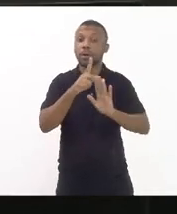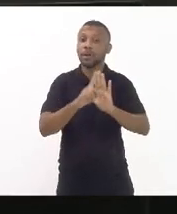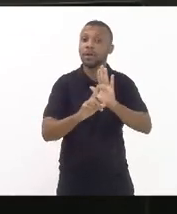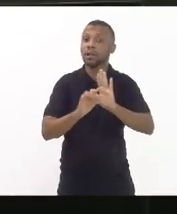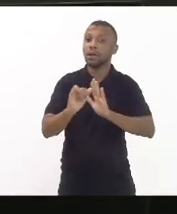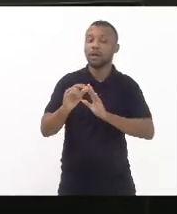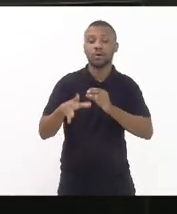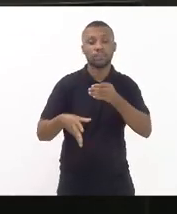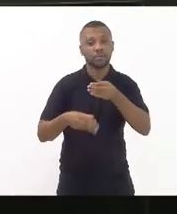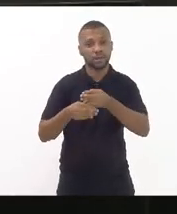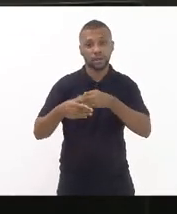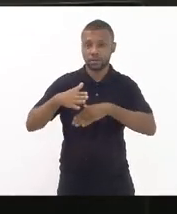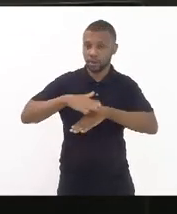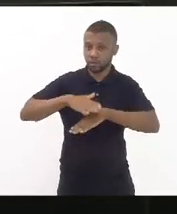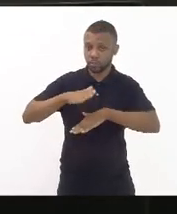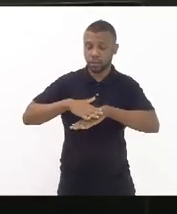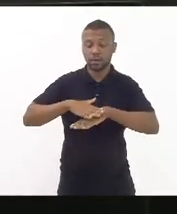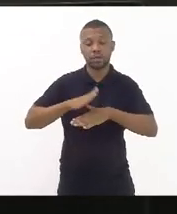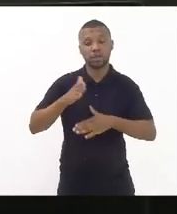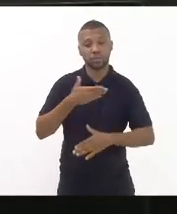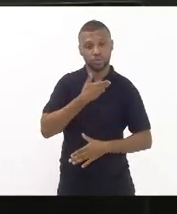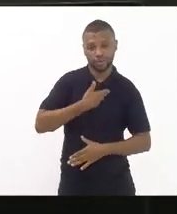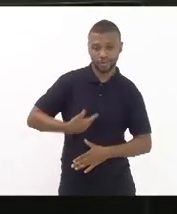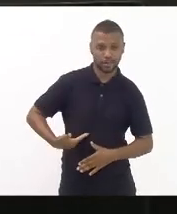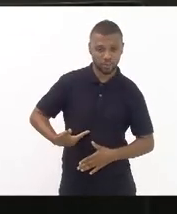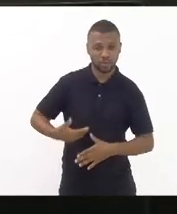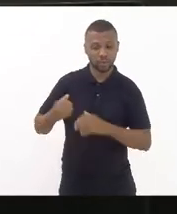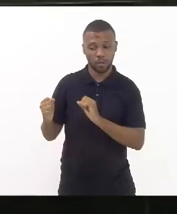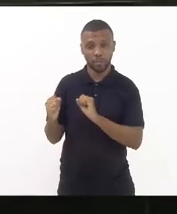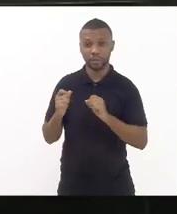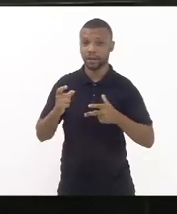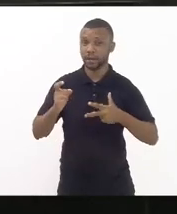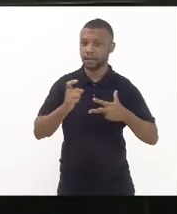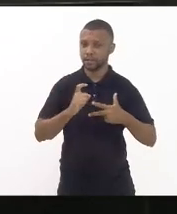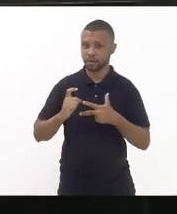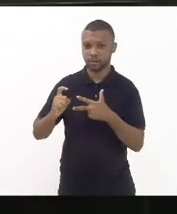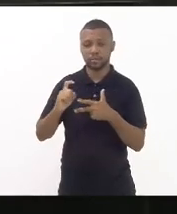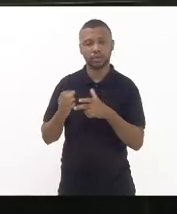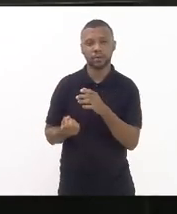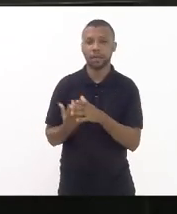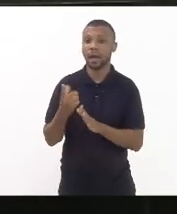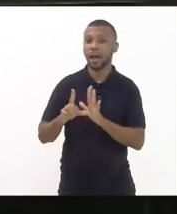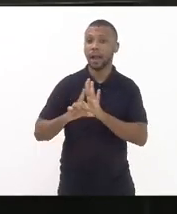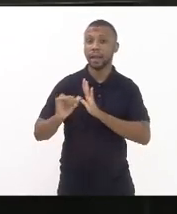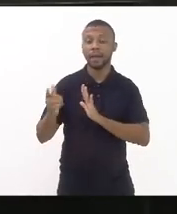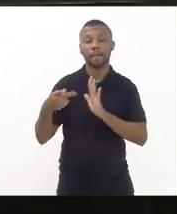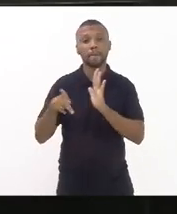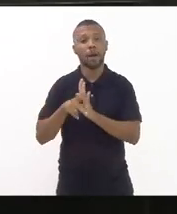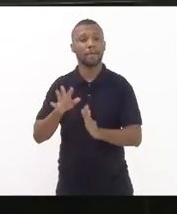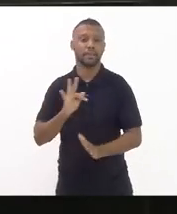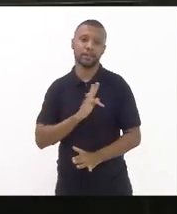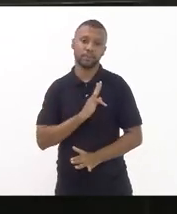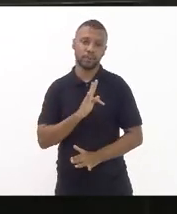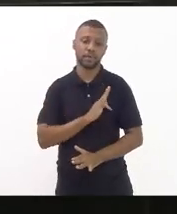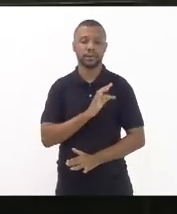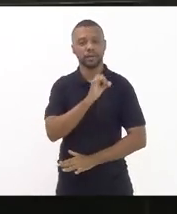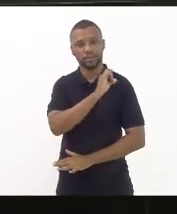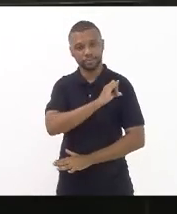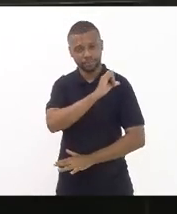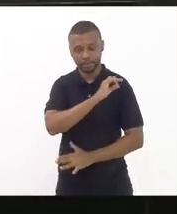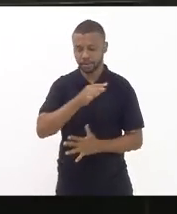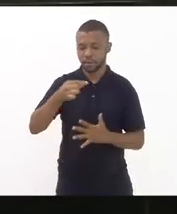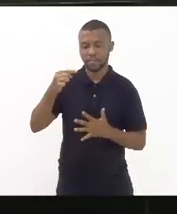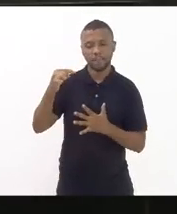complementar de autoria do Poder Executivo, que institui a Lei Orgânica da Polícia Penal no Estado do Rio de Janeiro e dá